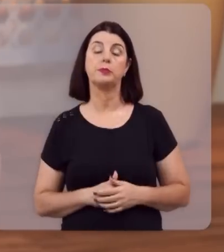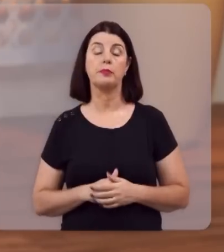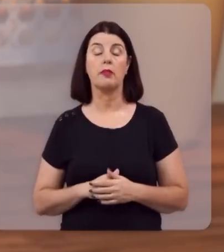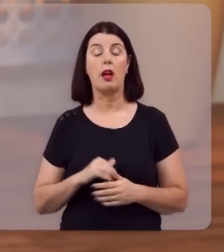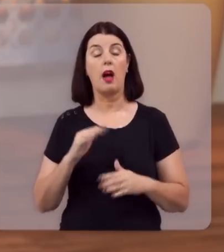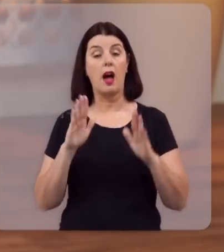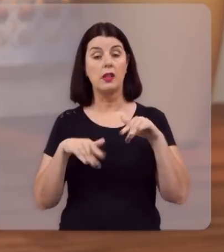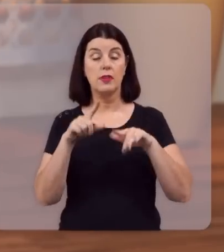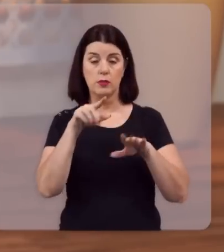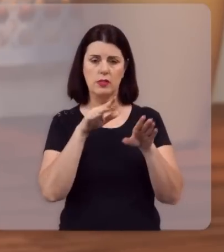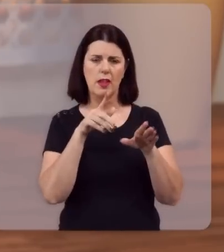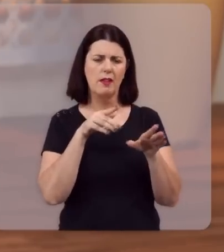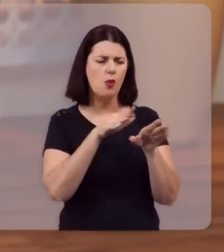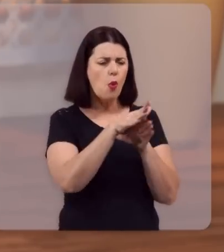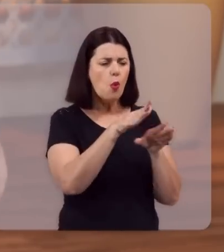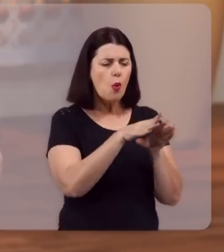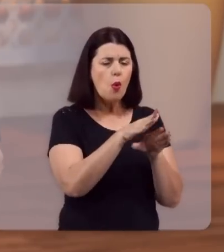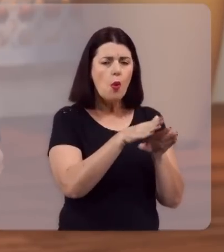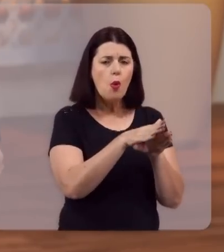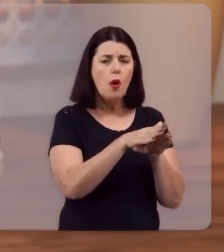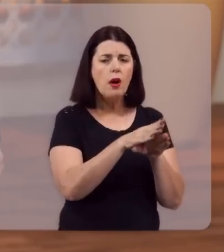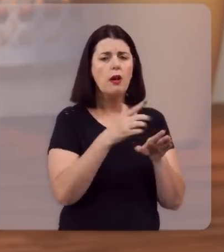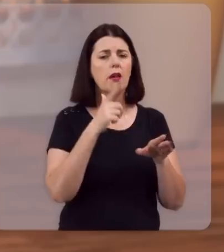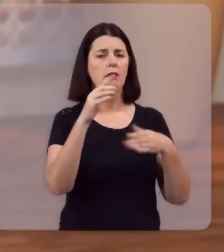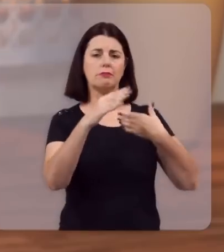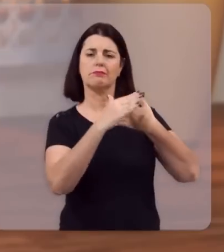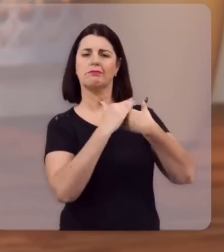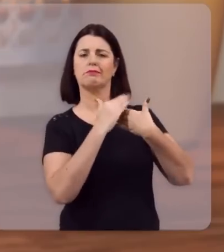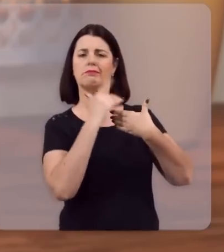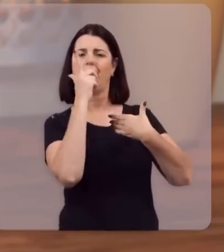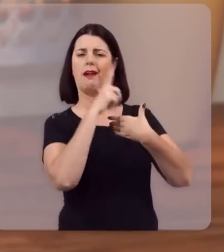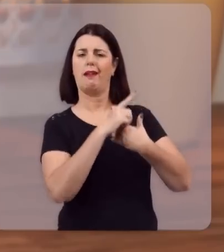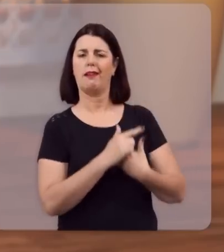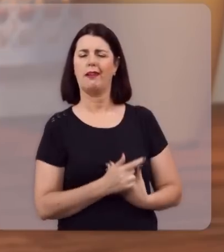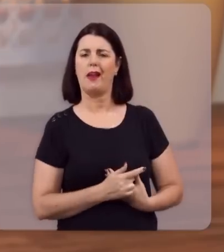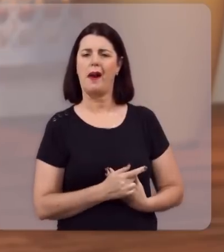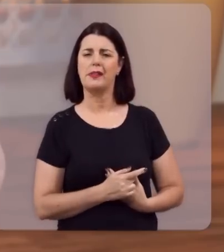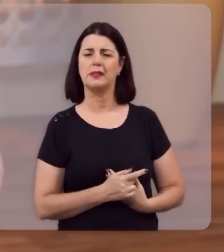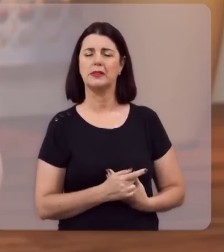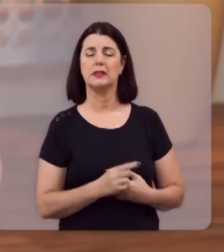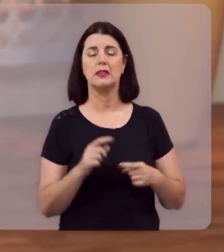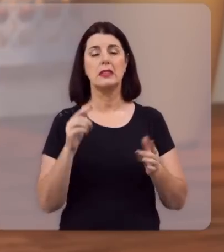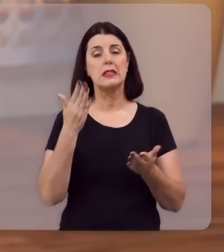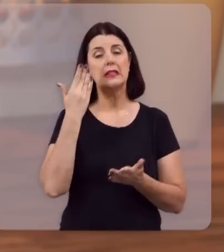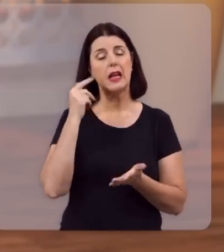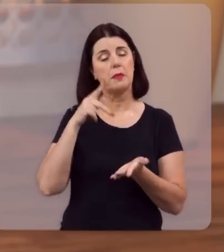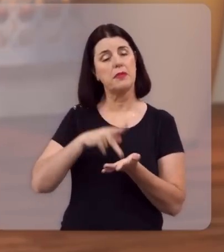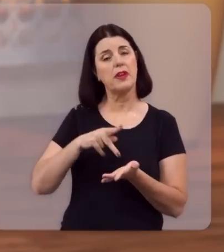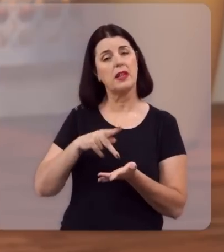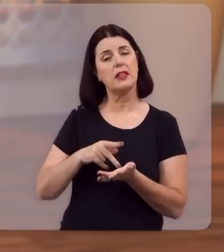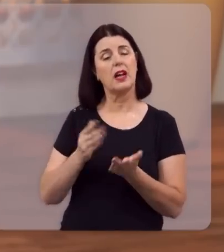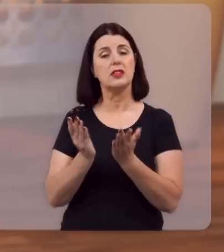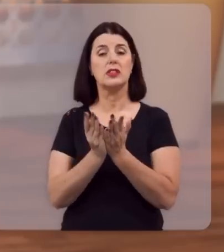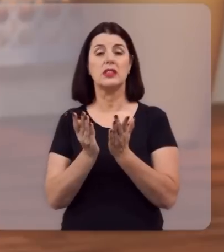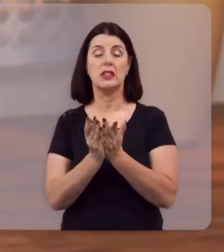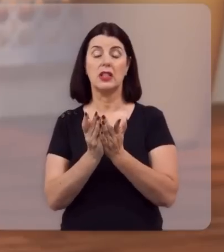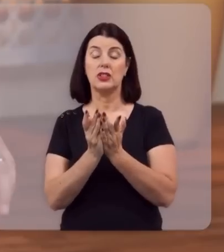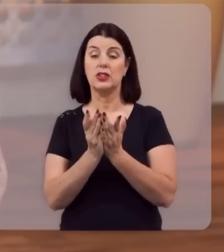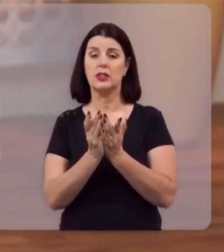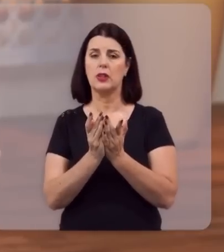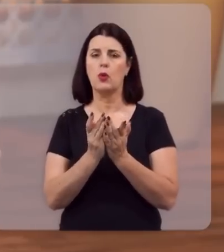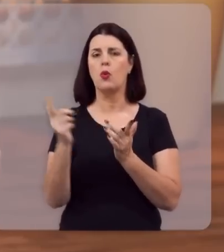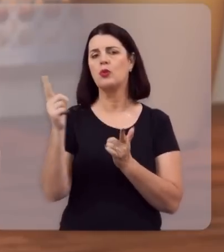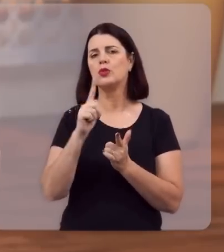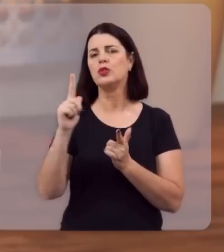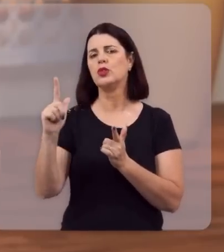Às vezes você vai consolar e você é consolado porque em meio ao sofrimento verdadeiro Cristão sabe que ele não deixou de ser